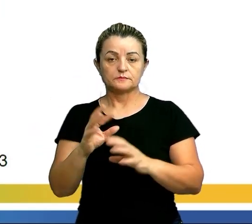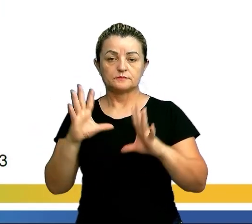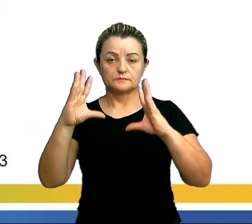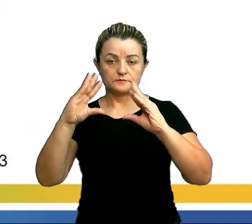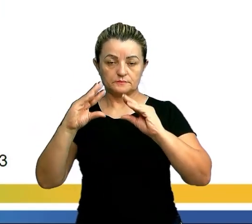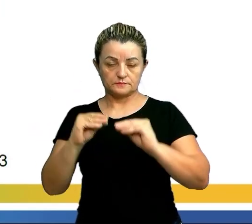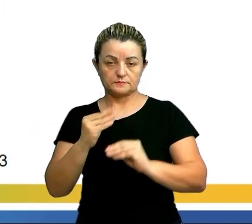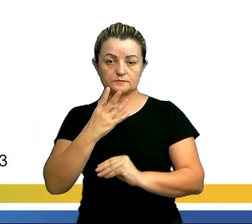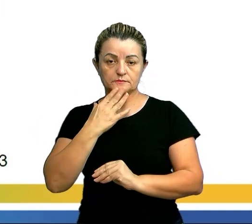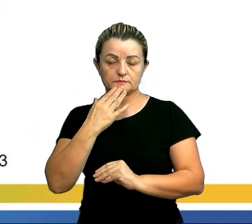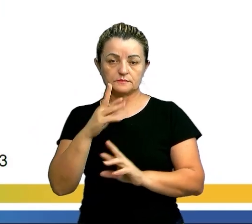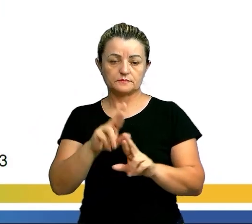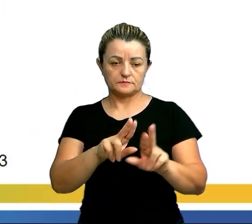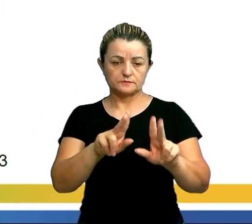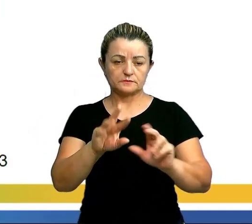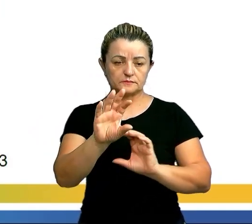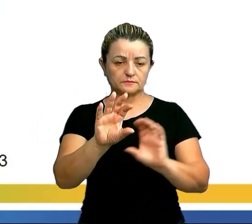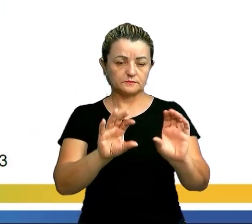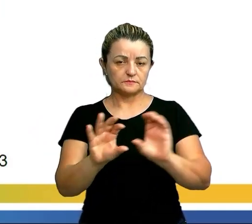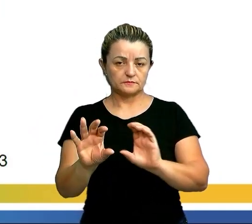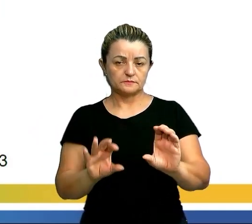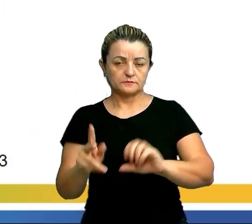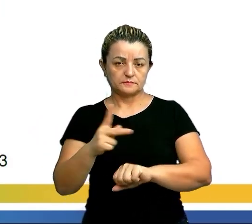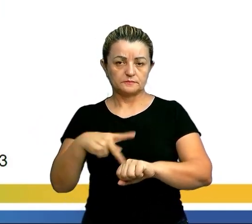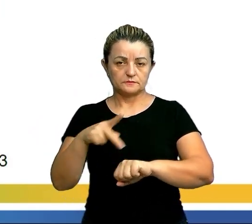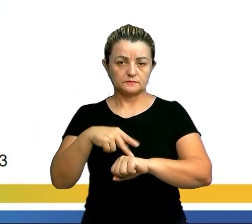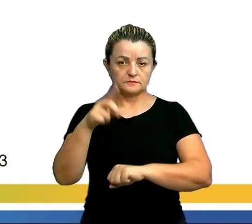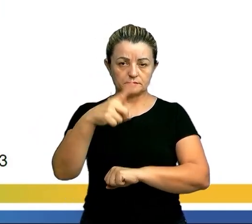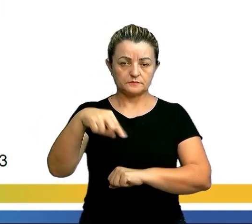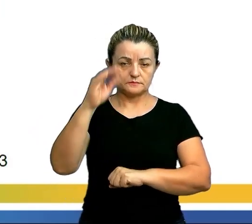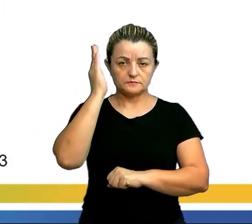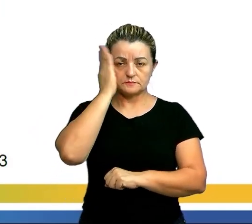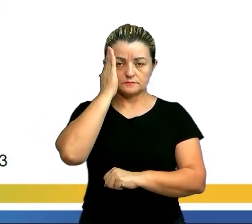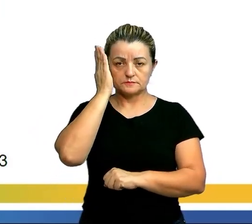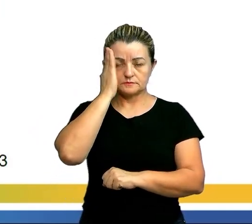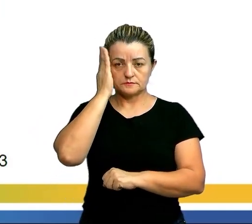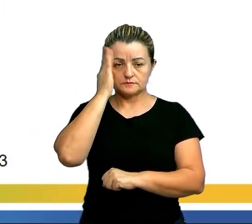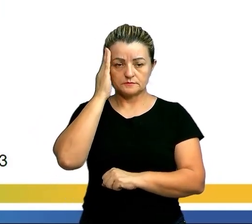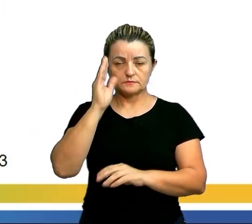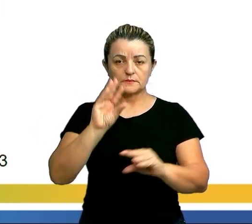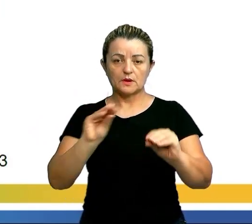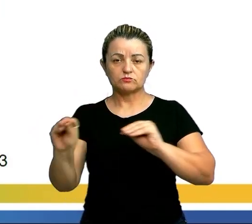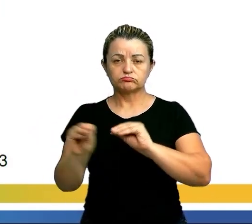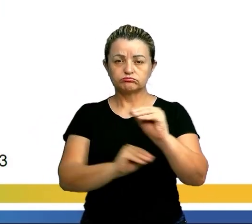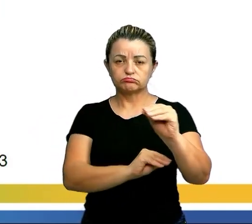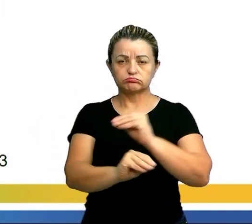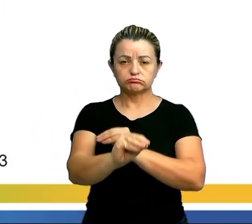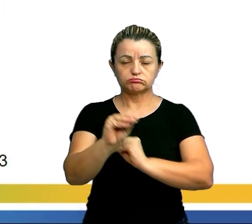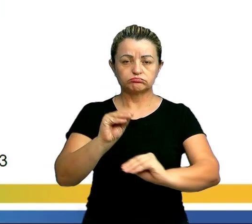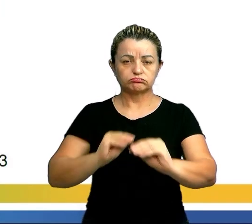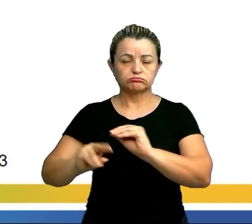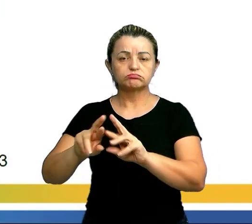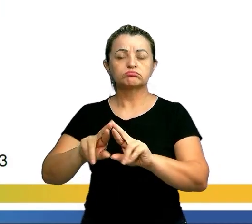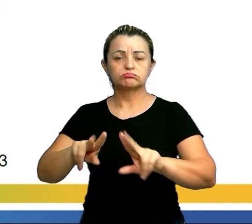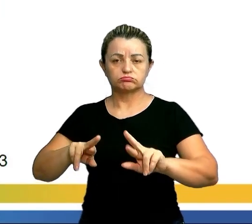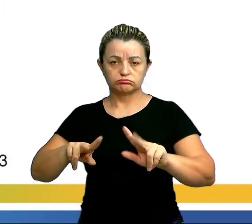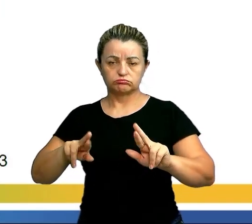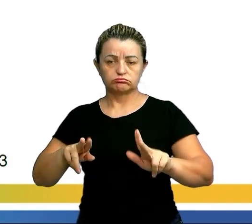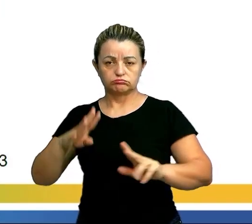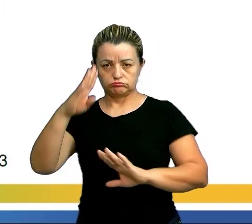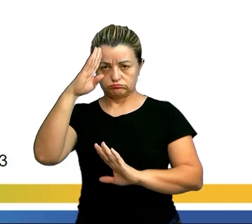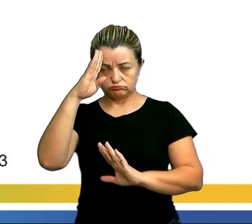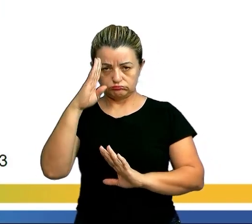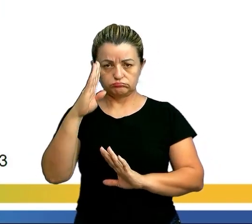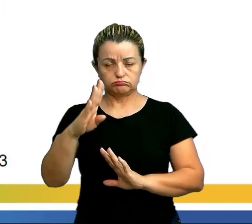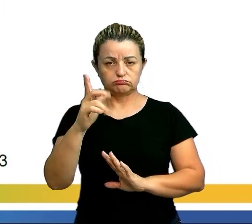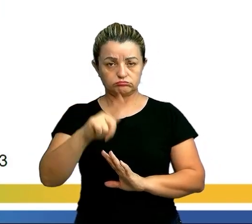uma infinidade de blocos econômicos no mundo, só para vocês entenderem que eles são mistos e são diferentes entre si. E